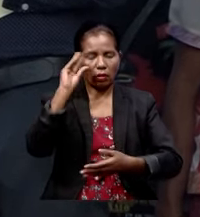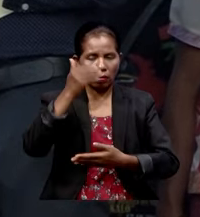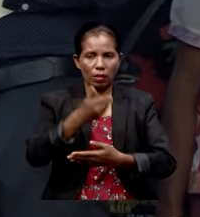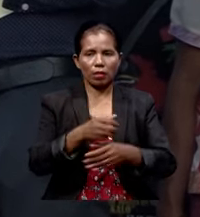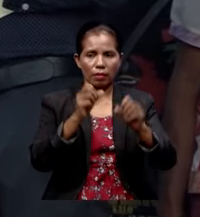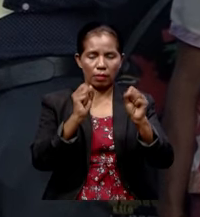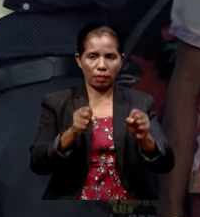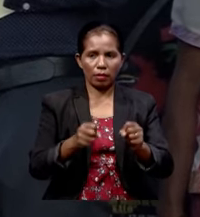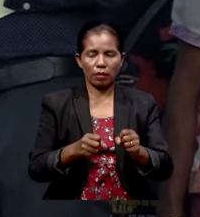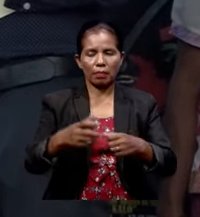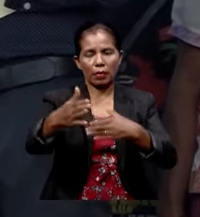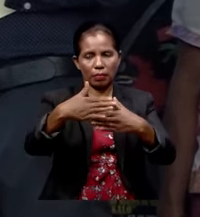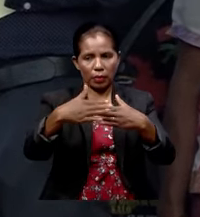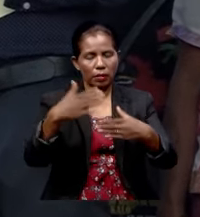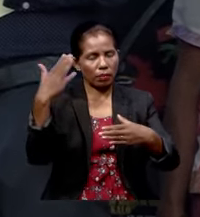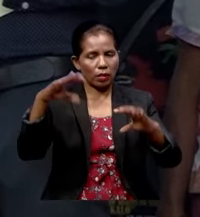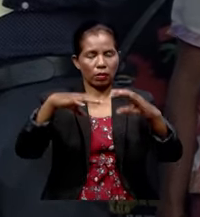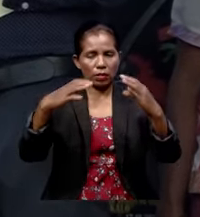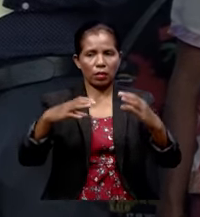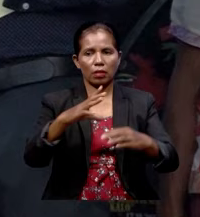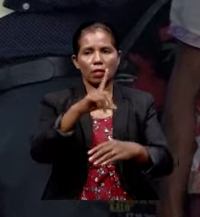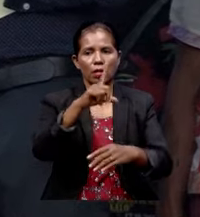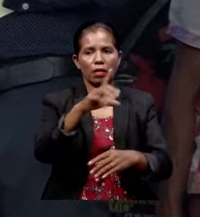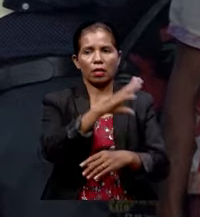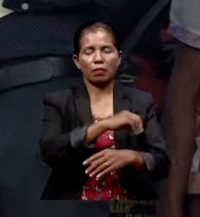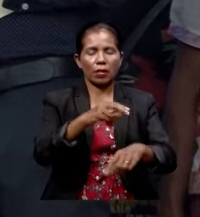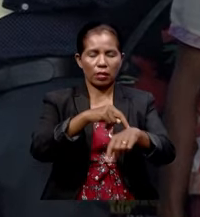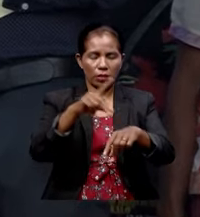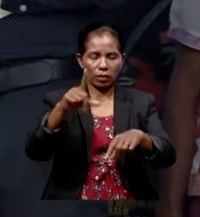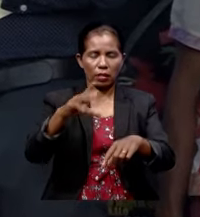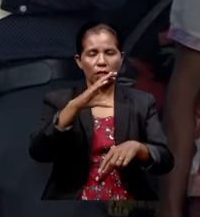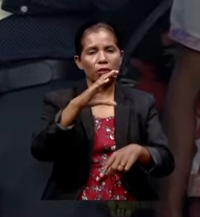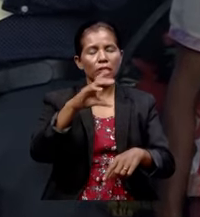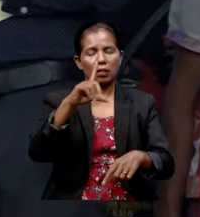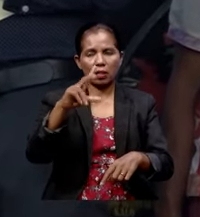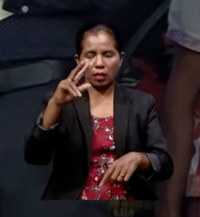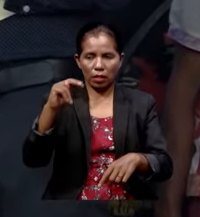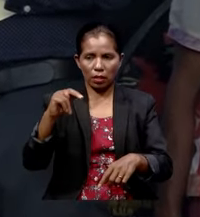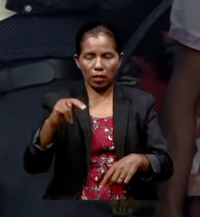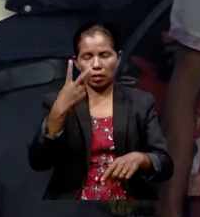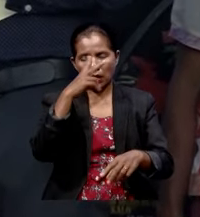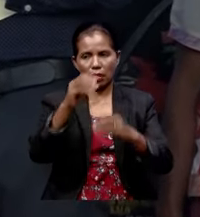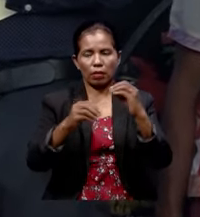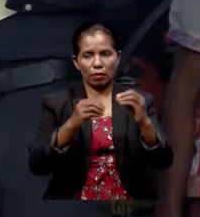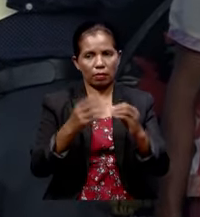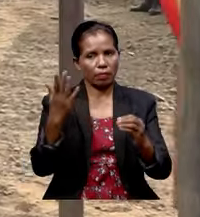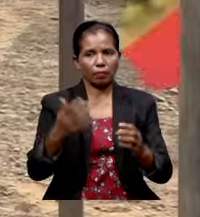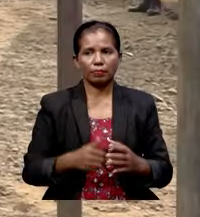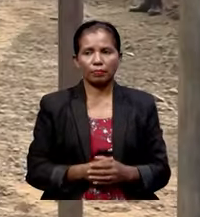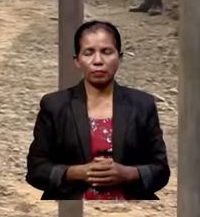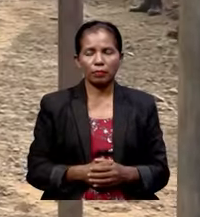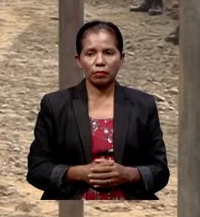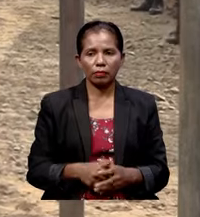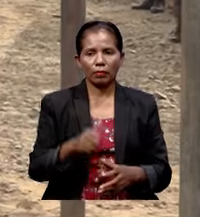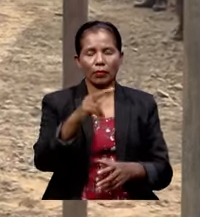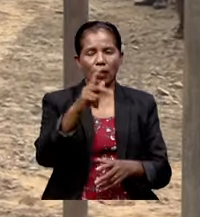bele, a cabeça vai ao Conselho dos Combatentes da Liberação Nacional, onde bele trata assunto, refere. saudoso